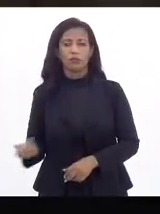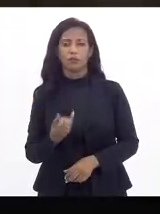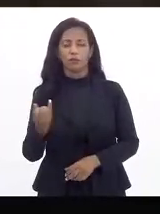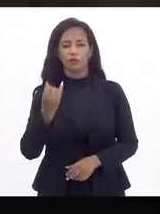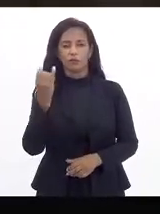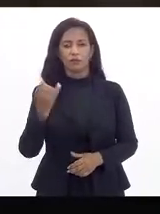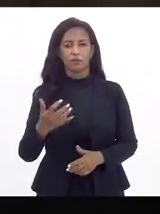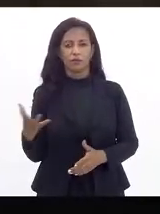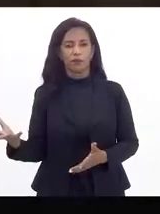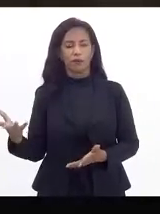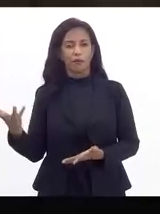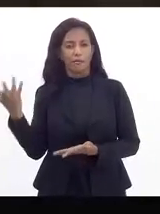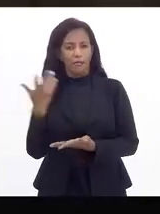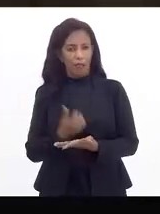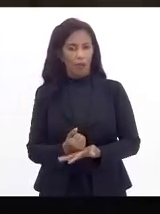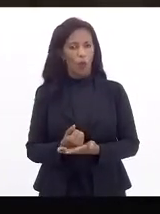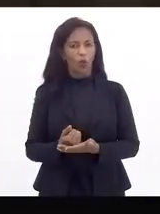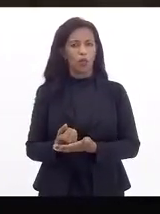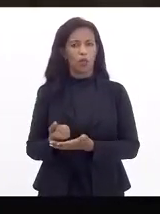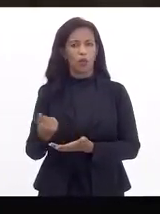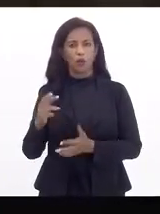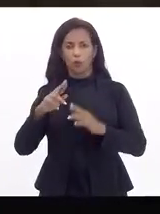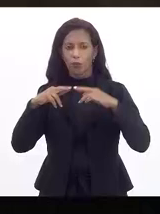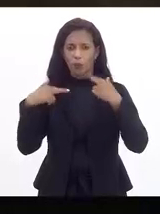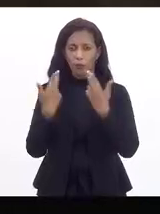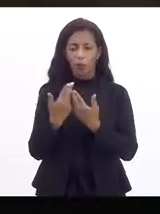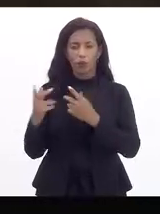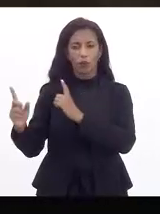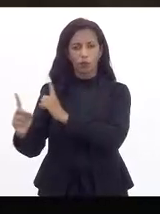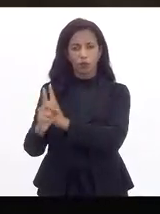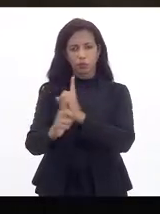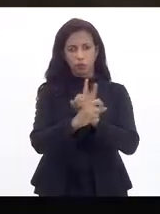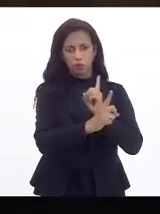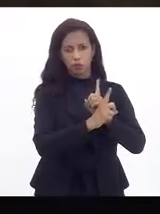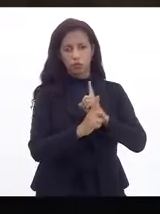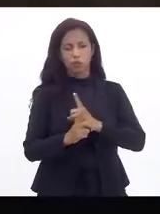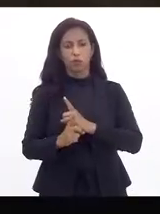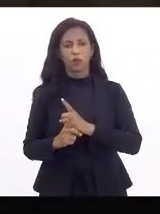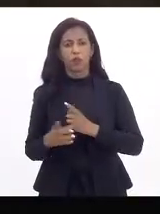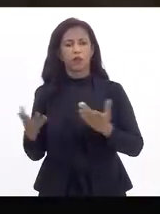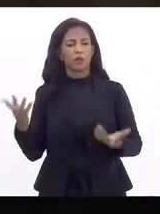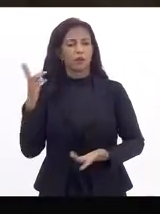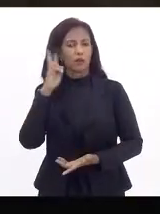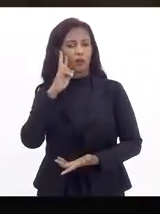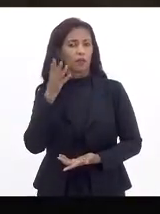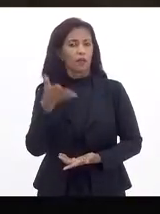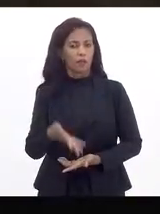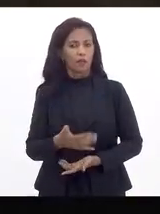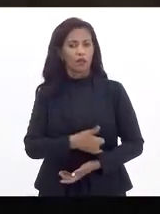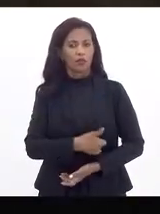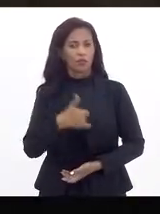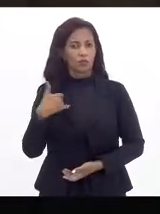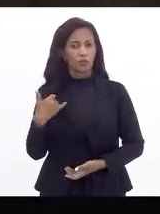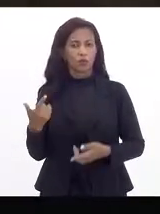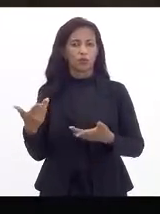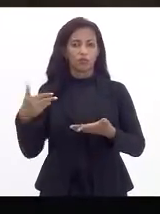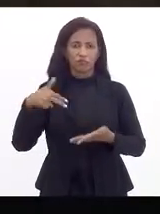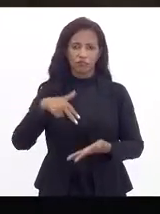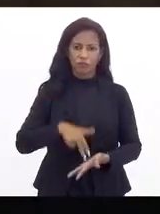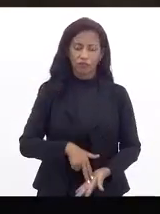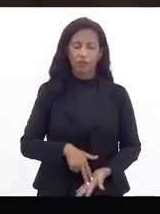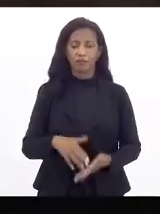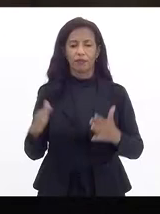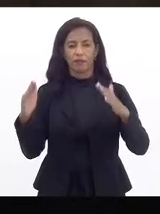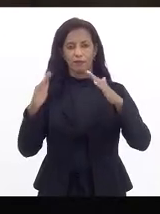né? Acolheu sucessivas reuniões e encontros. Então, quero ressaltar que a gente se orgulha de estar no Parlamento